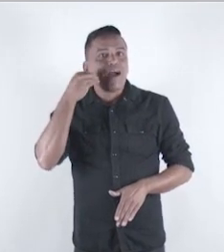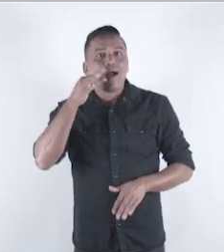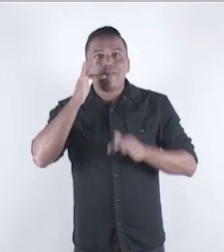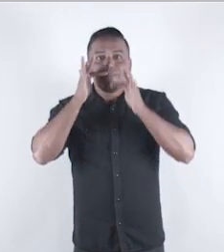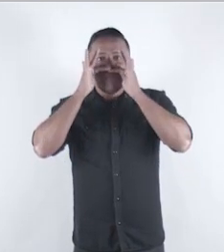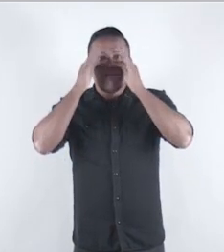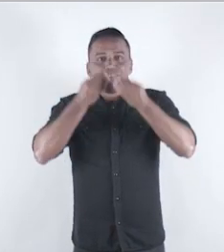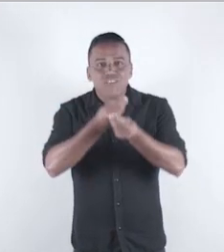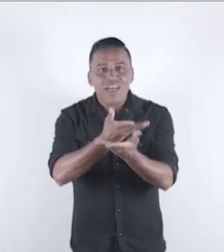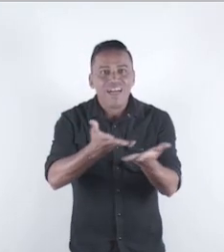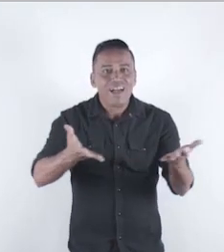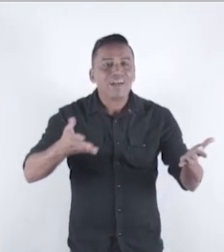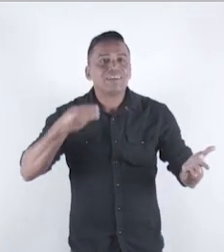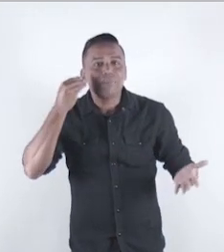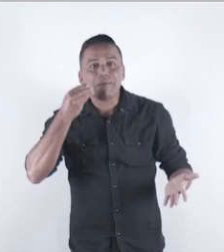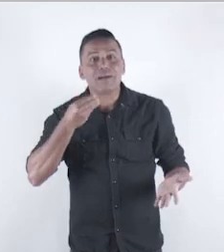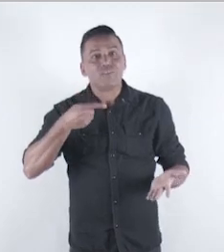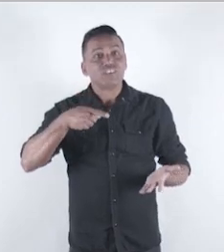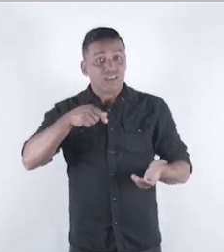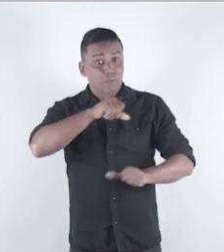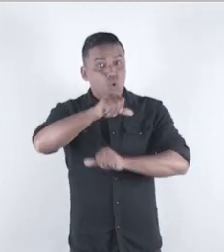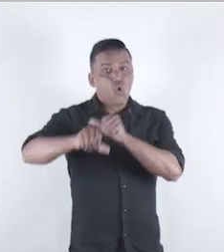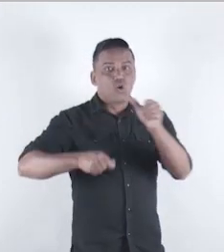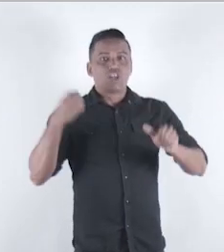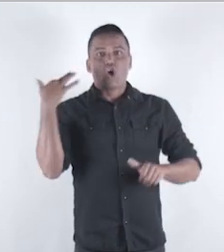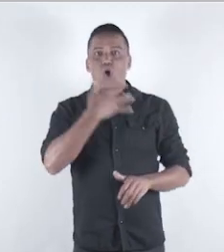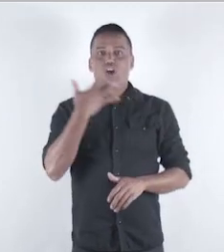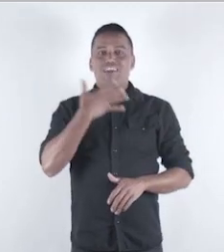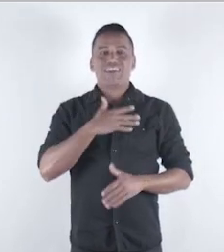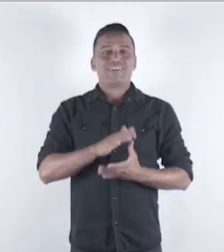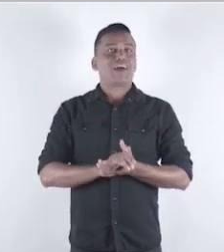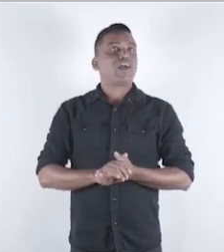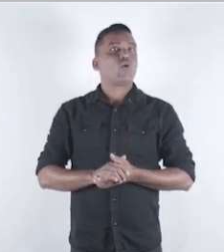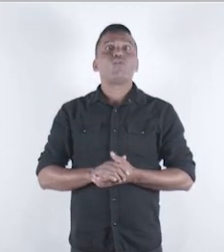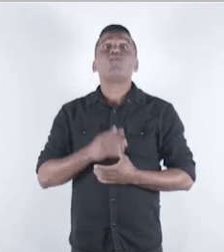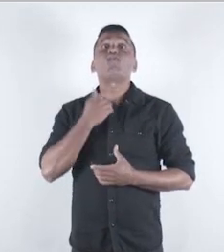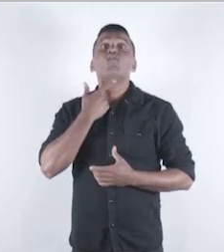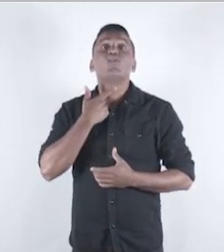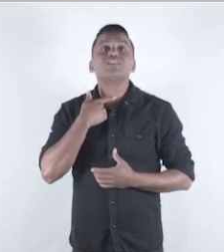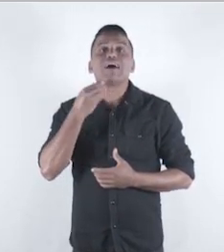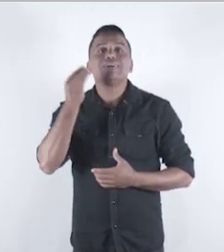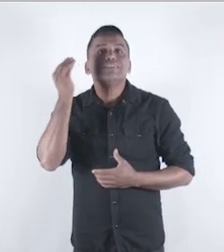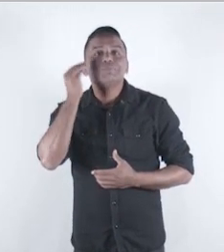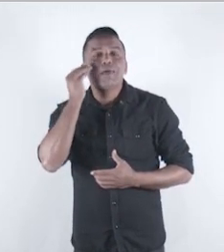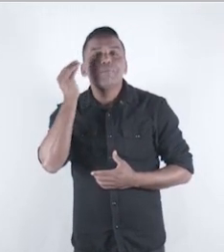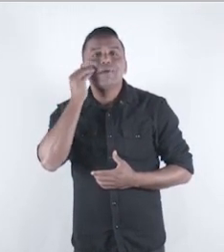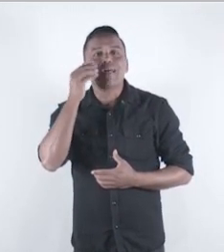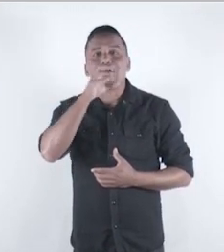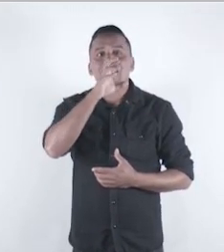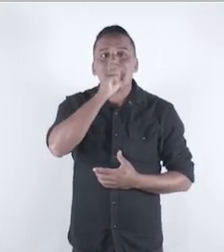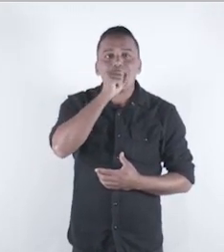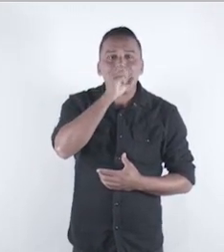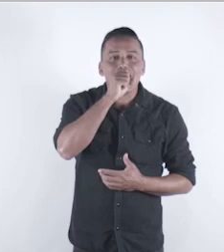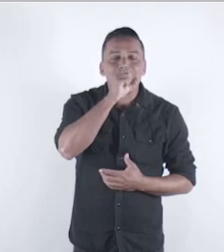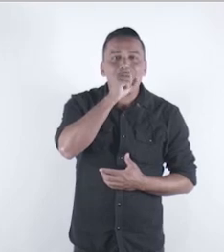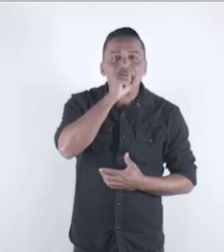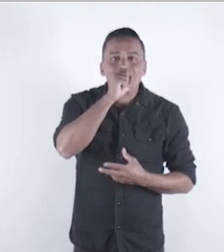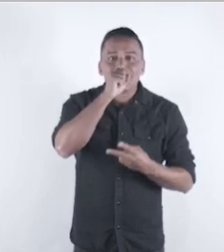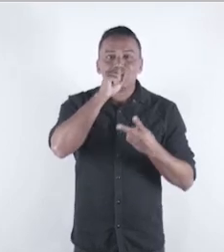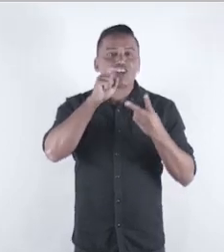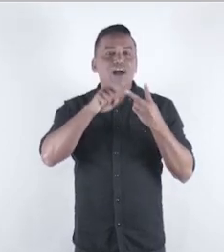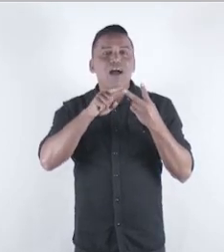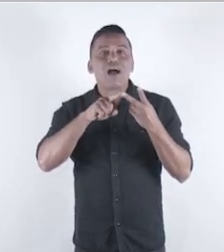jardim. Quem sabe você fica colorida. Estou doida para experimentar o laranja cambará, o